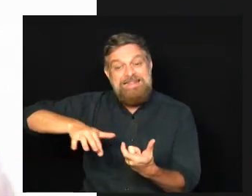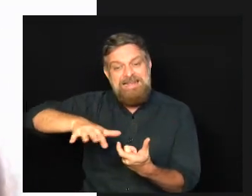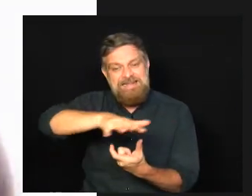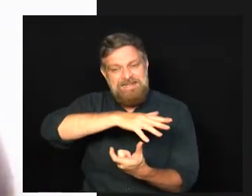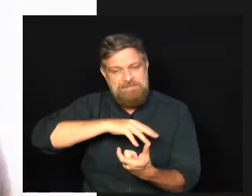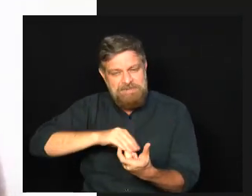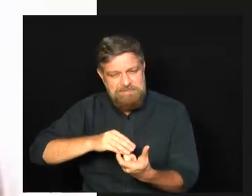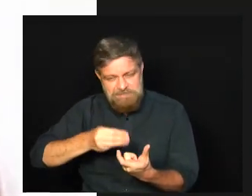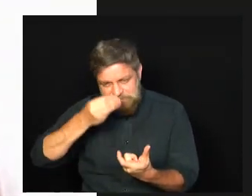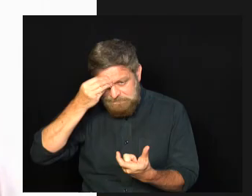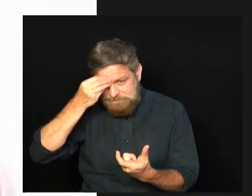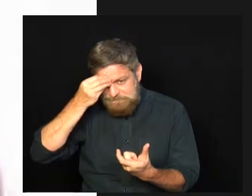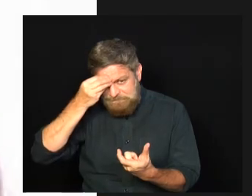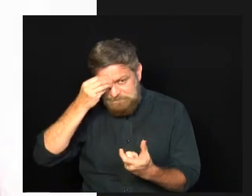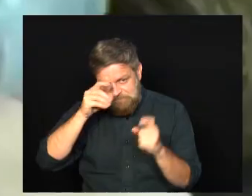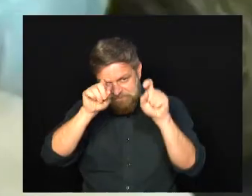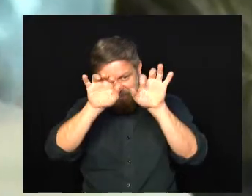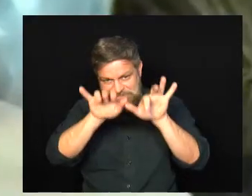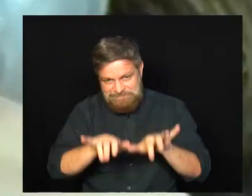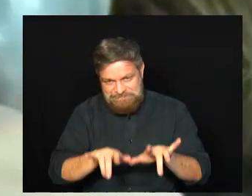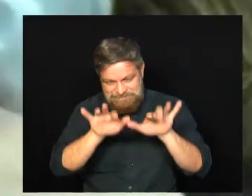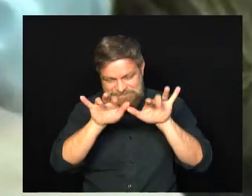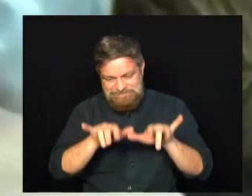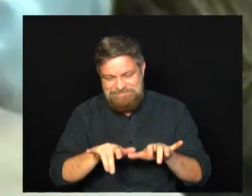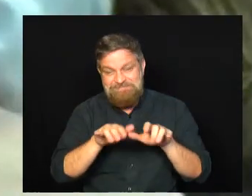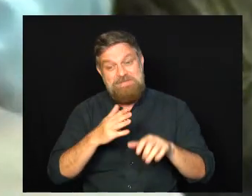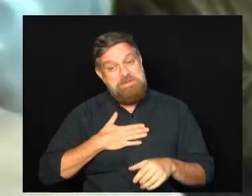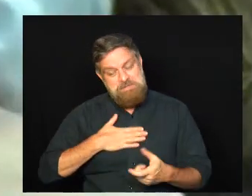na área digital, né?